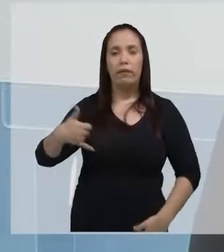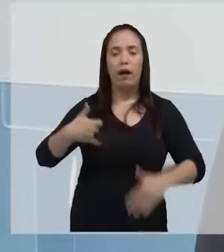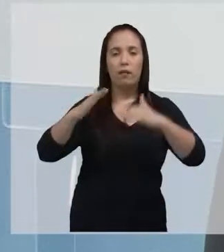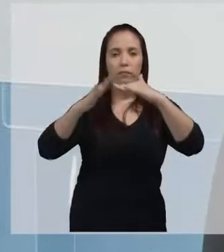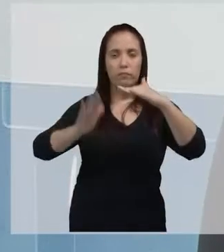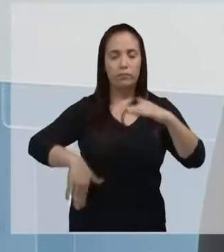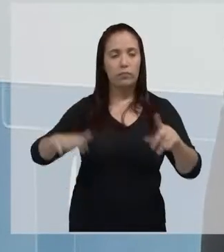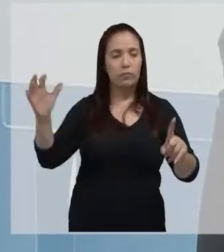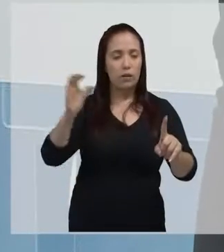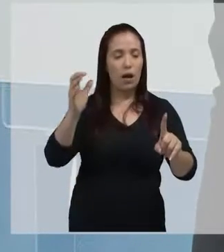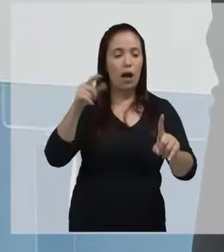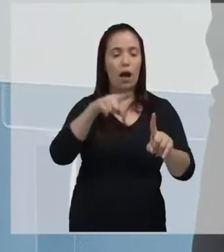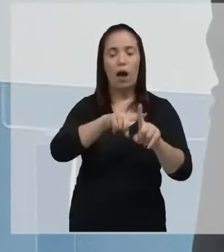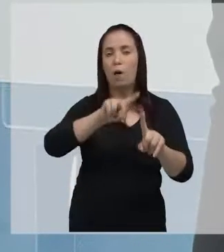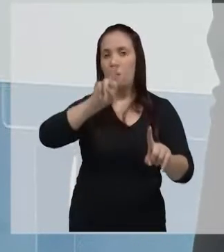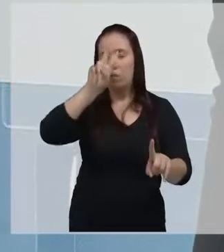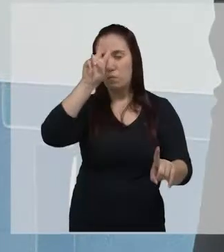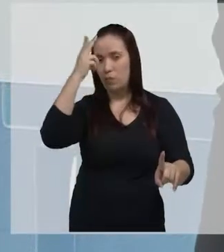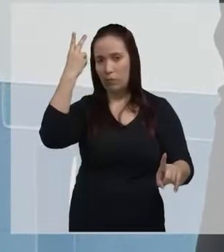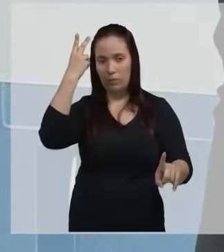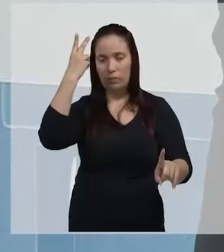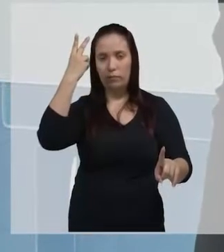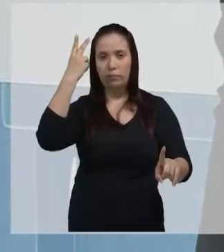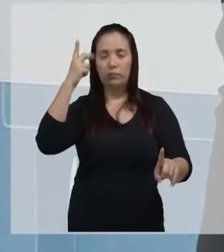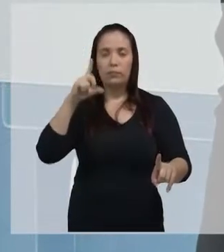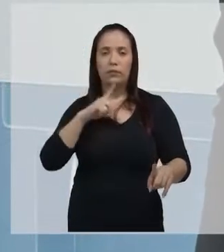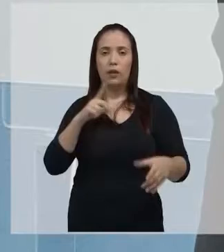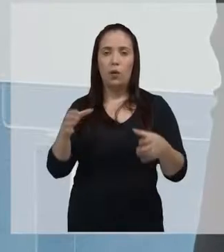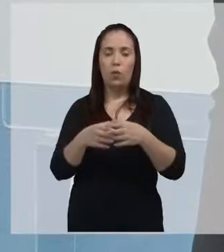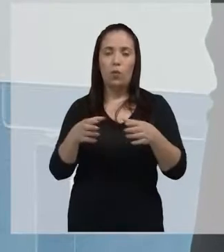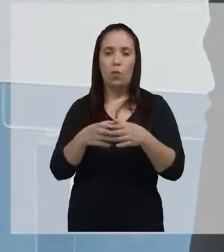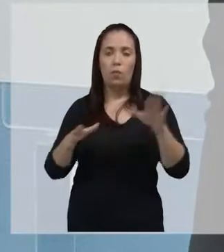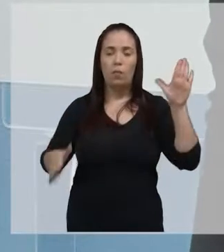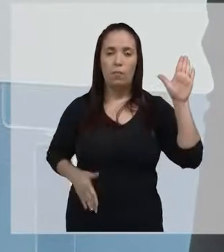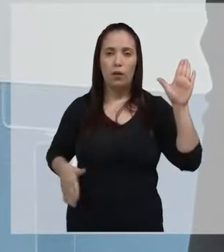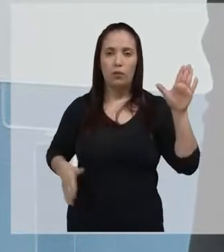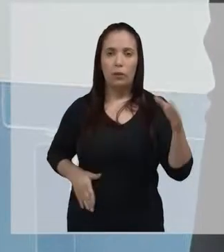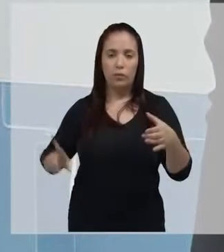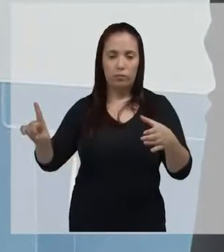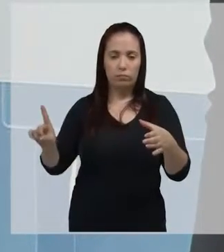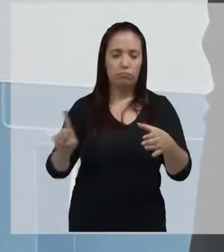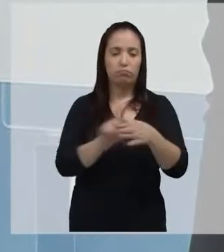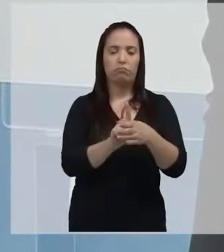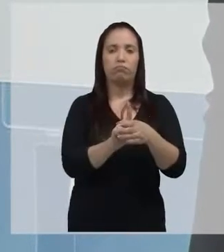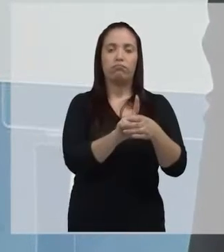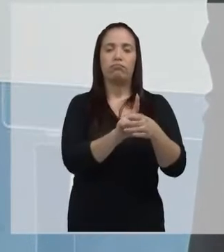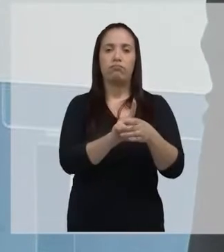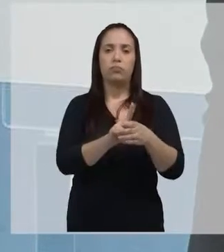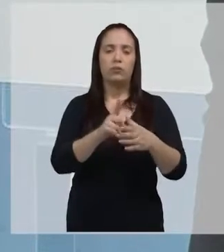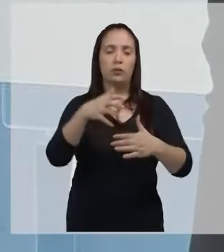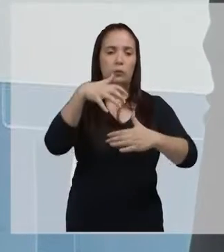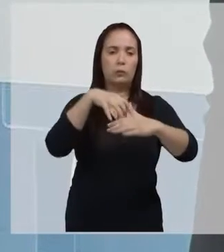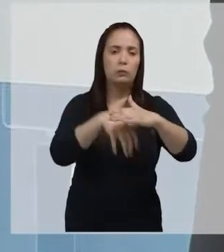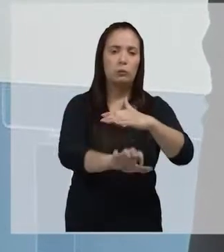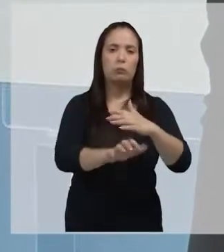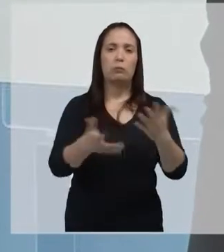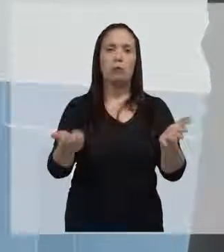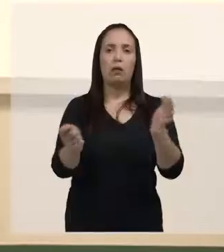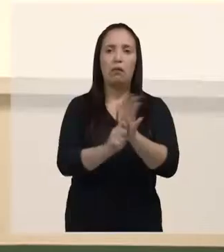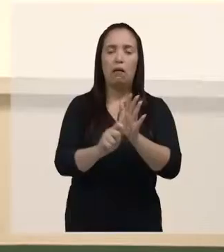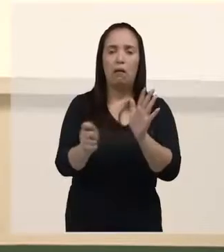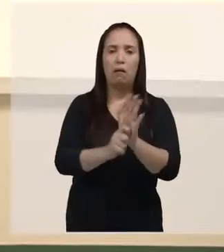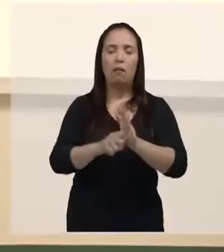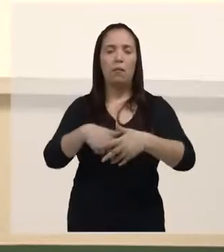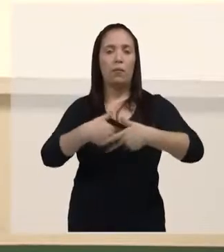ele se autoafirma dentro do tráfico, dentro da bandidagem, dentro do assassinato, dentro do estupro. E como ele